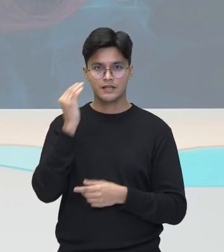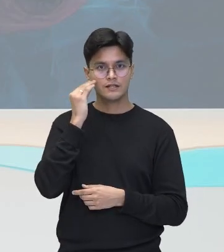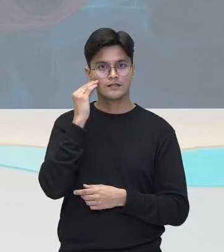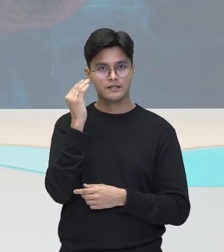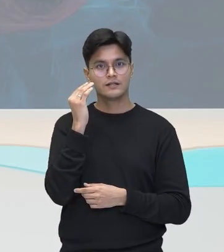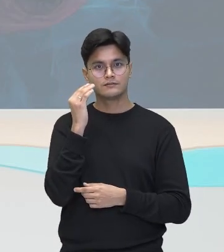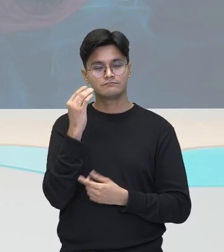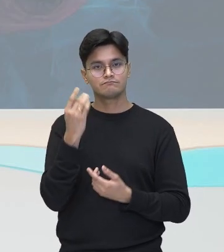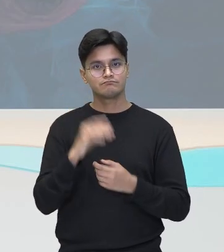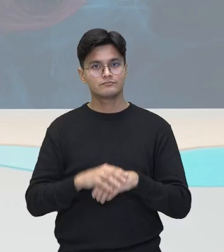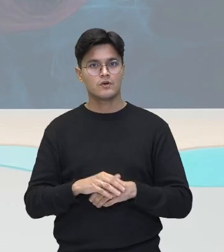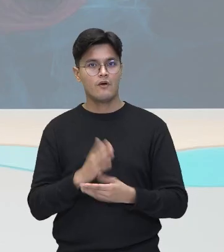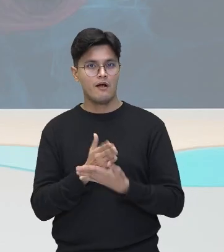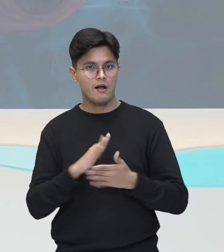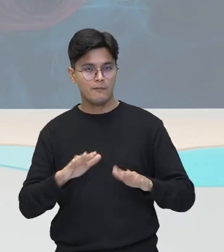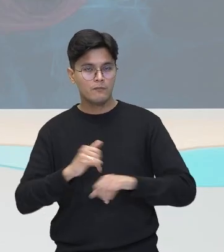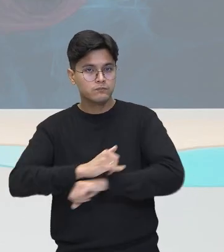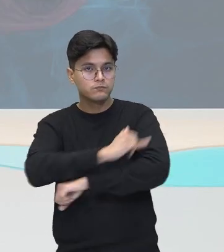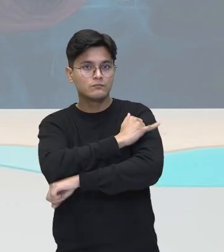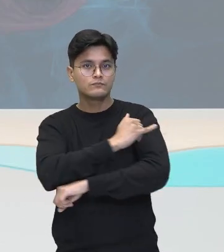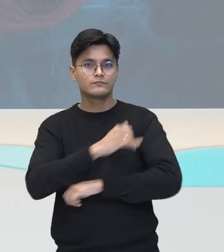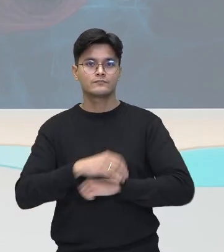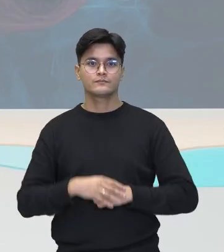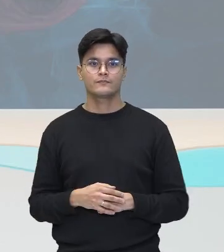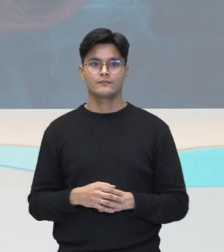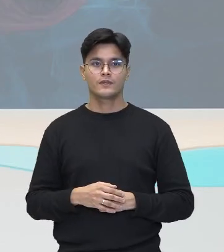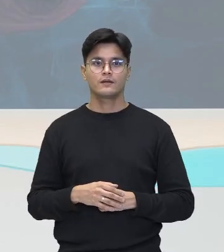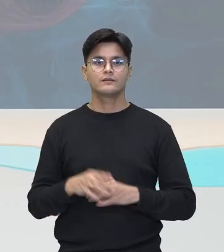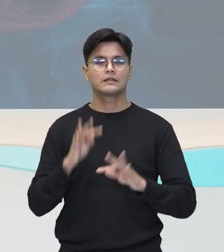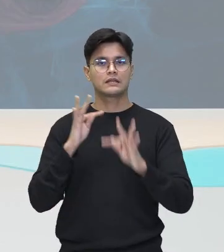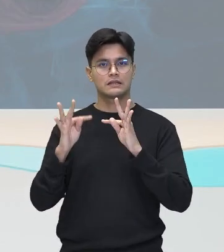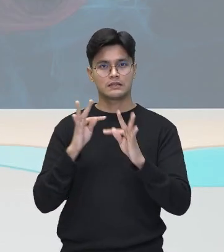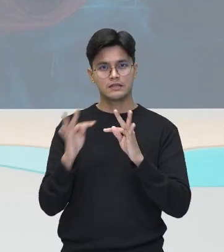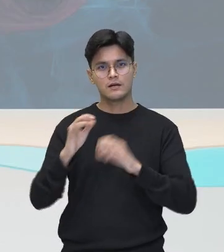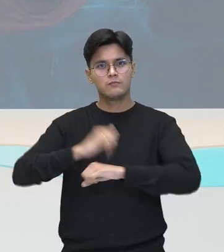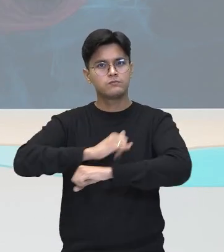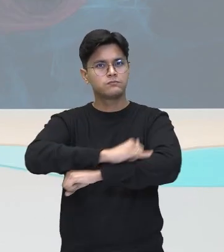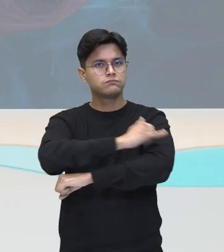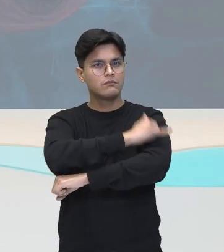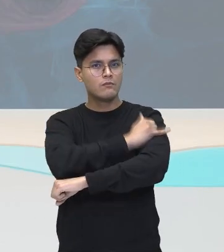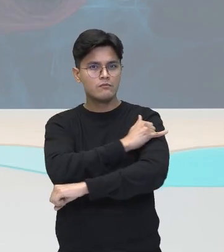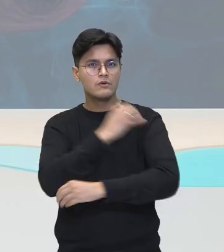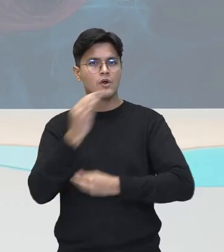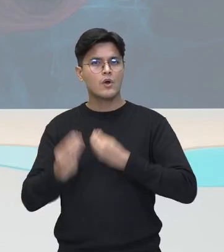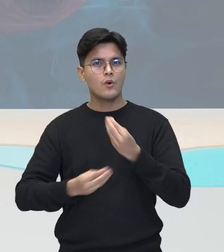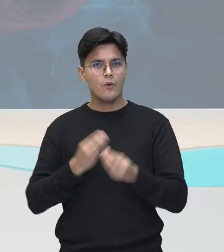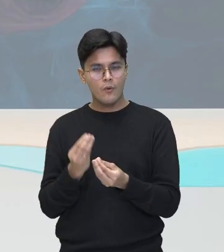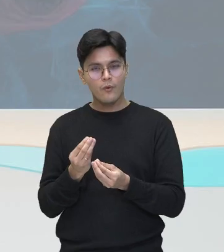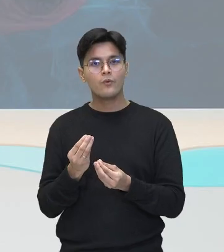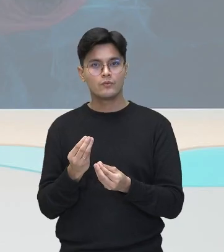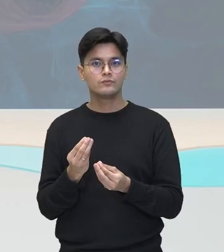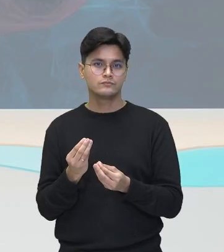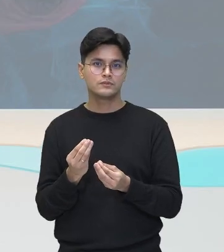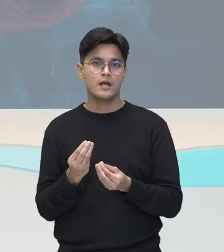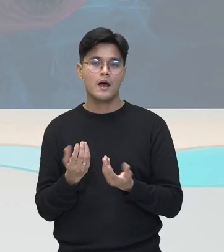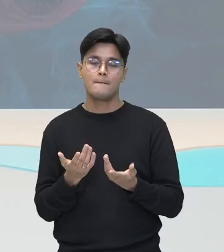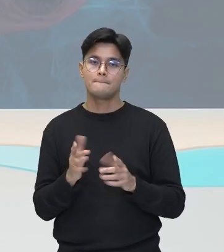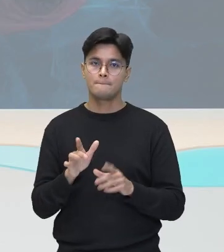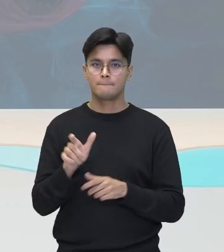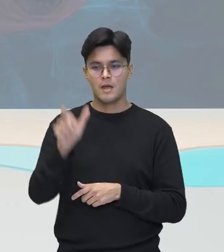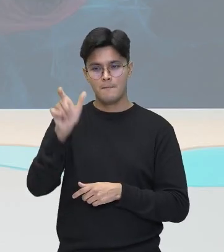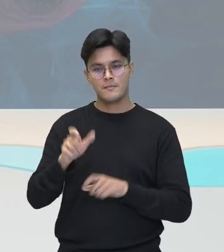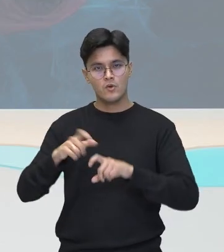O tratamento de obesidade tá aí, ó, né? É individualizado e só pode ser estabelecido por um médico,